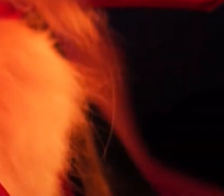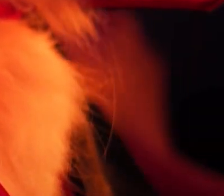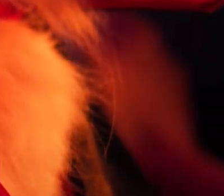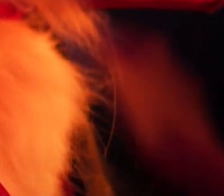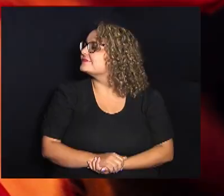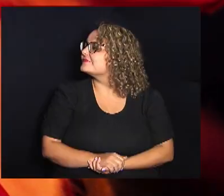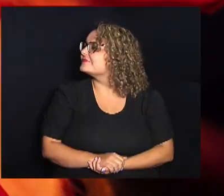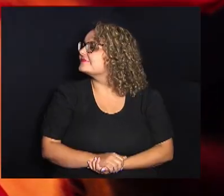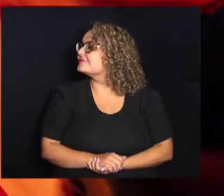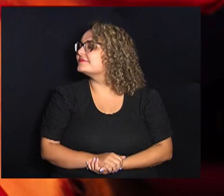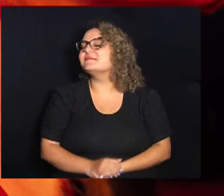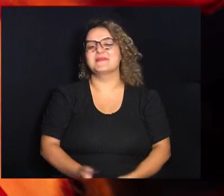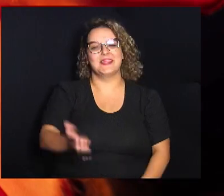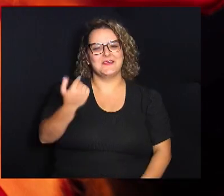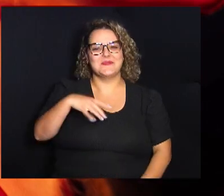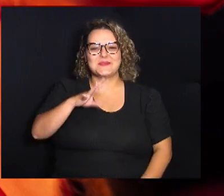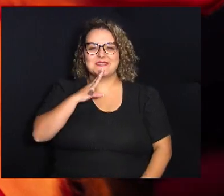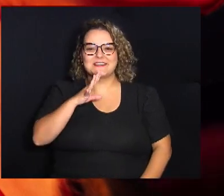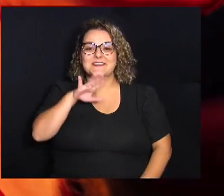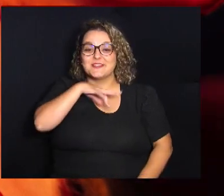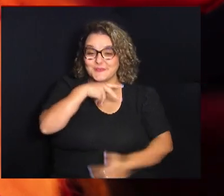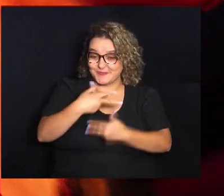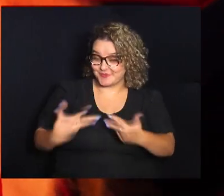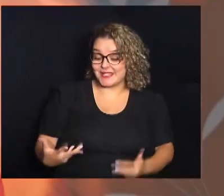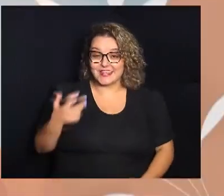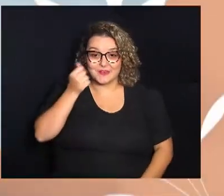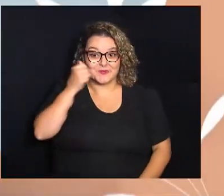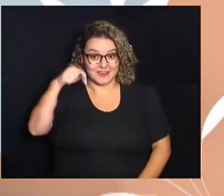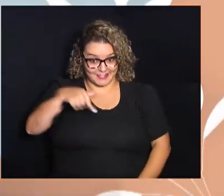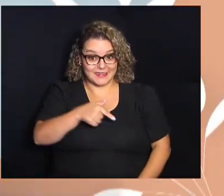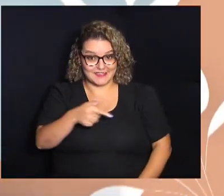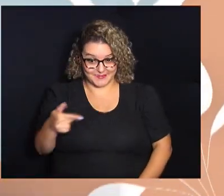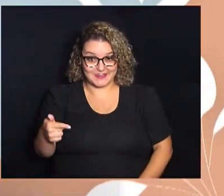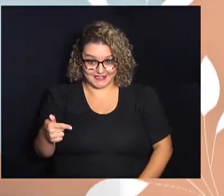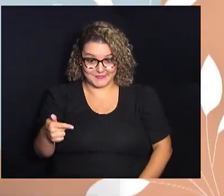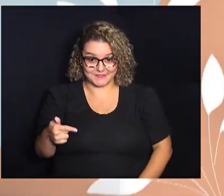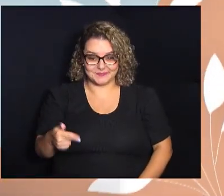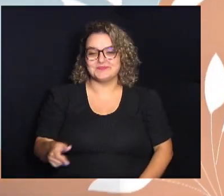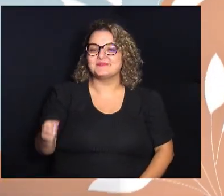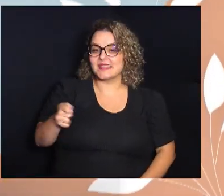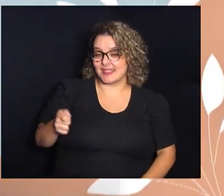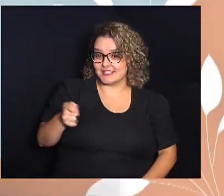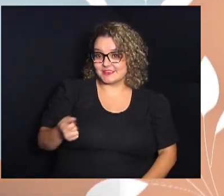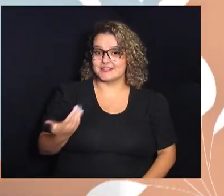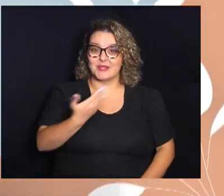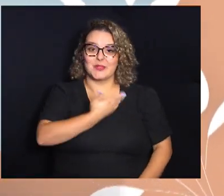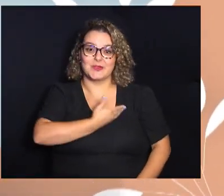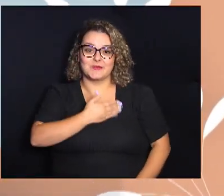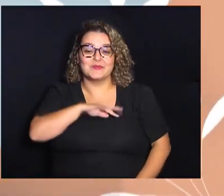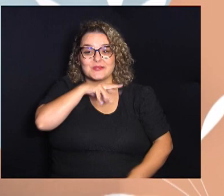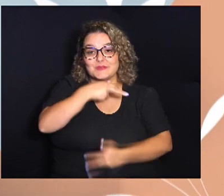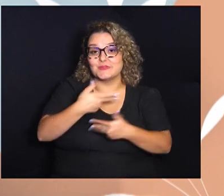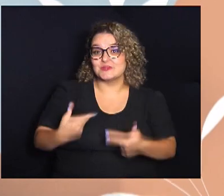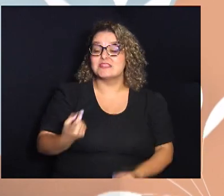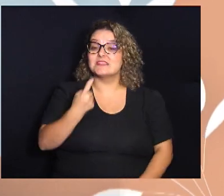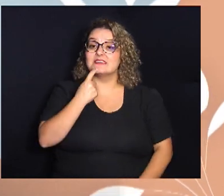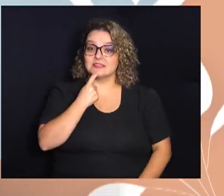Vamos conhecer os bichinhos que estão para adoção nesta semana? A Associação Amigos dos Animais